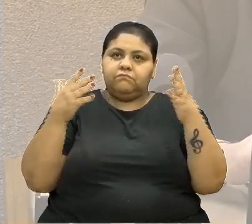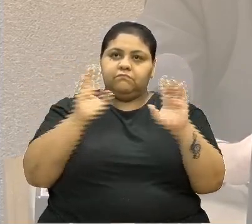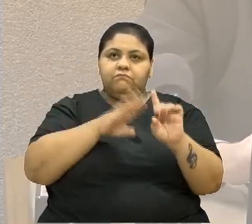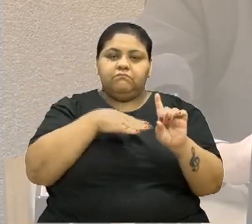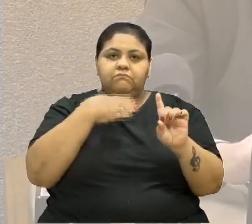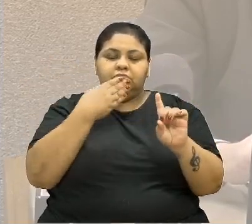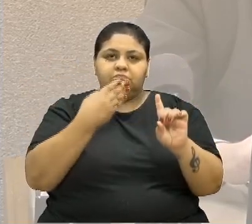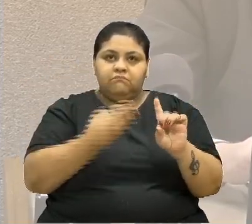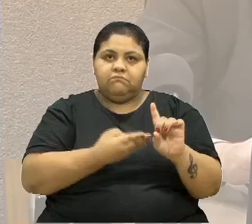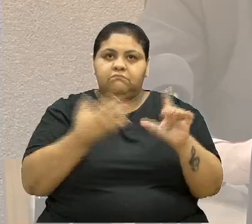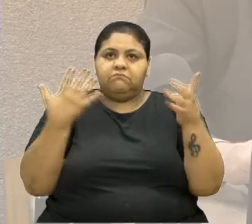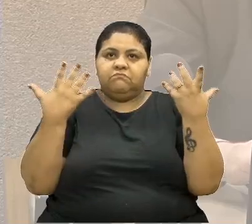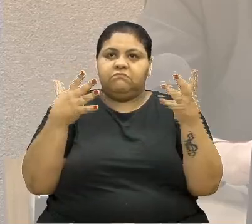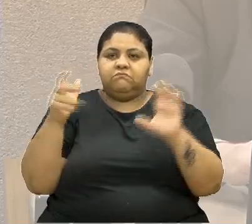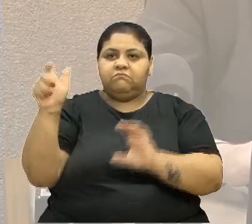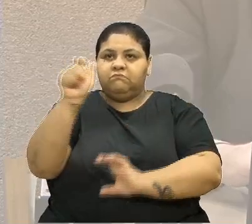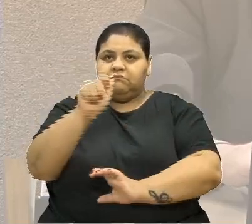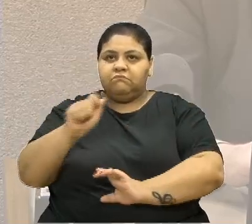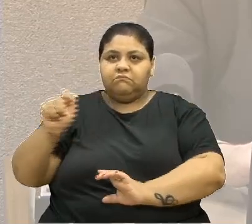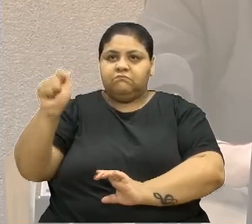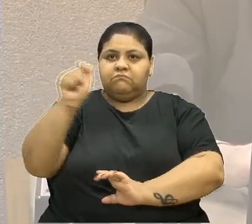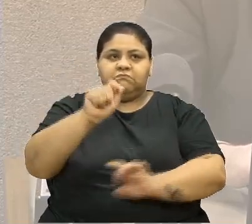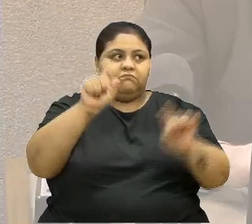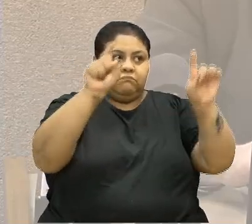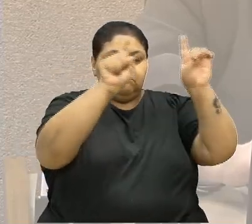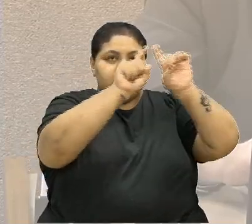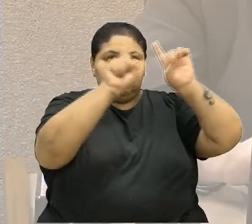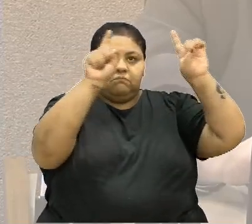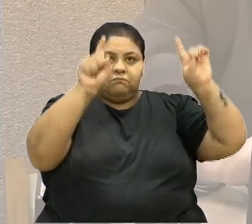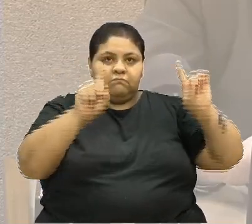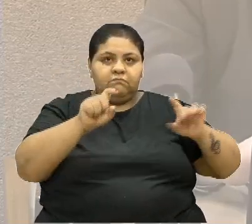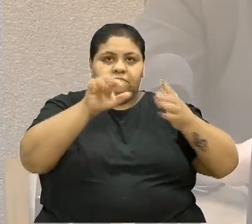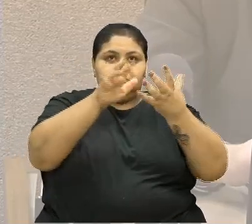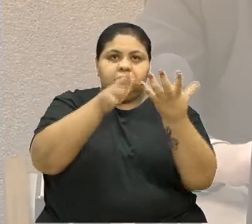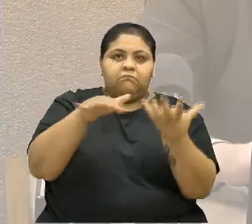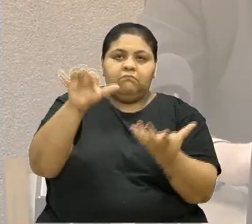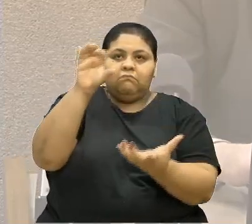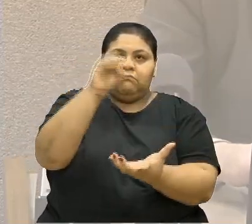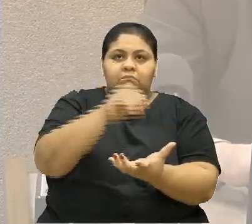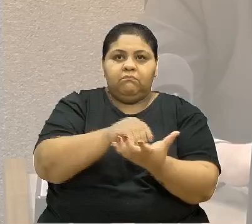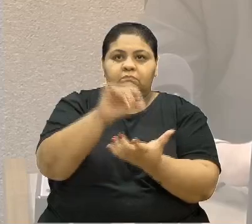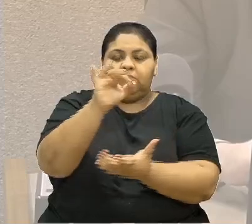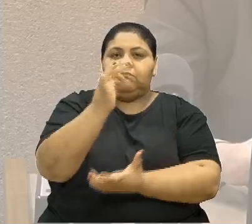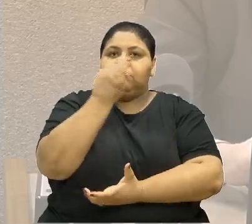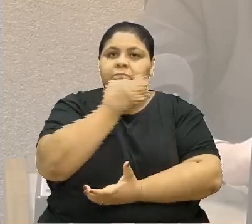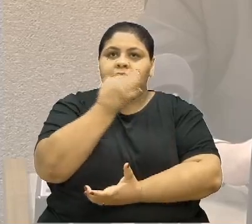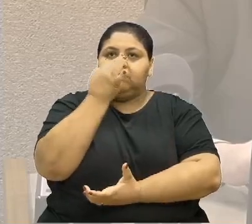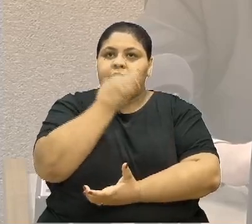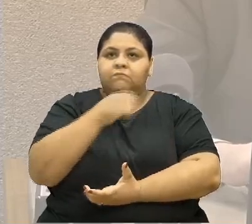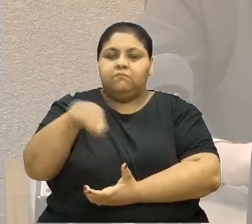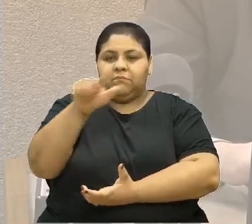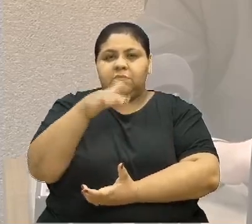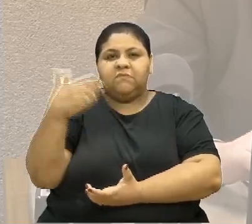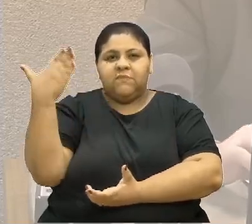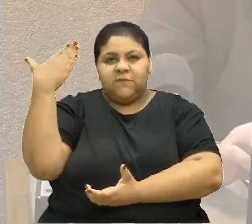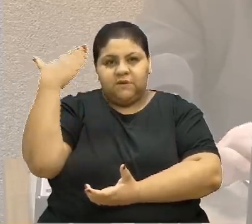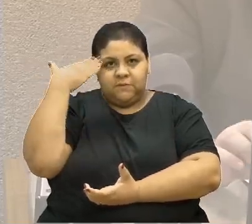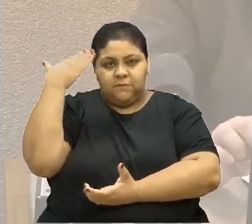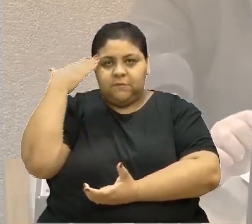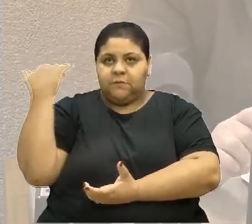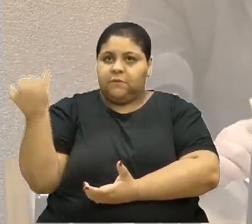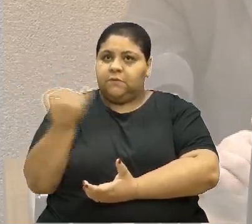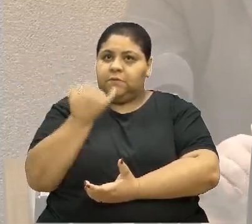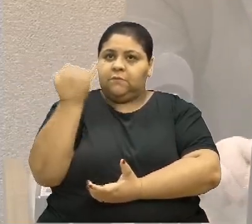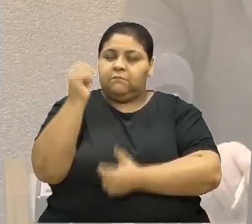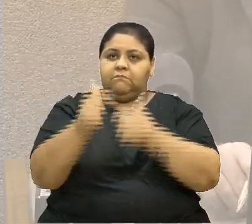homenagear e parabenizar a Associação dos Funcionários da Codeca aqui de Caxias do Sul. A gente sabe o quanto é importante